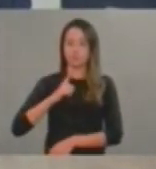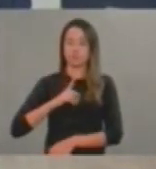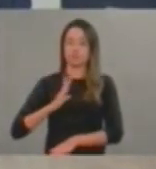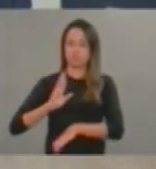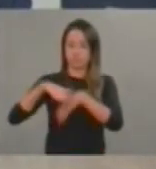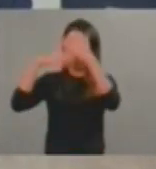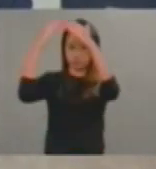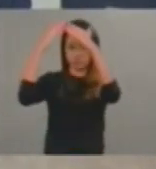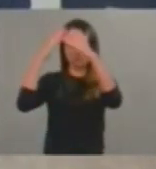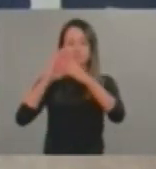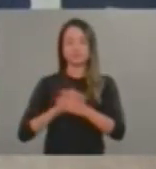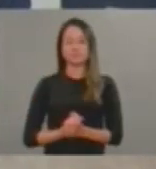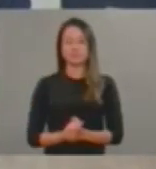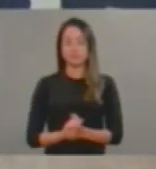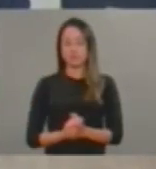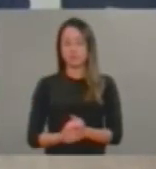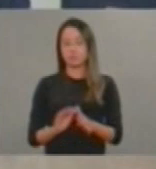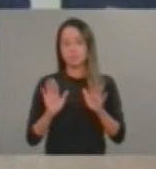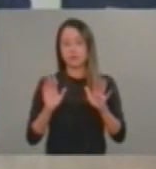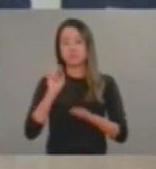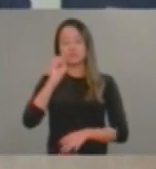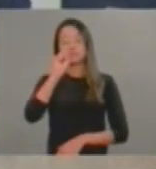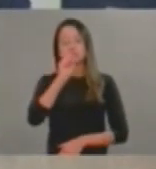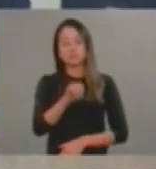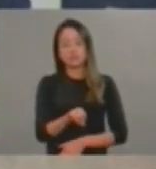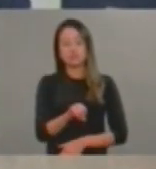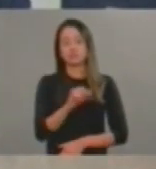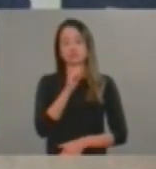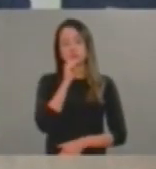arrecadação do estado. Mas se nós pegarmos,